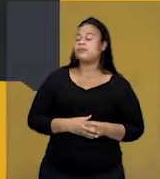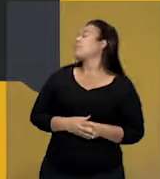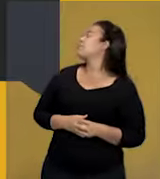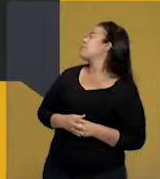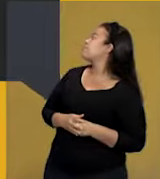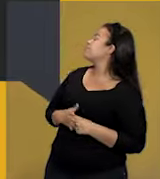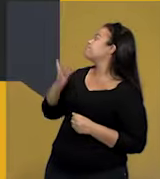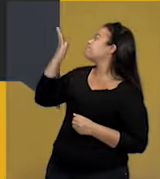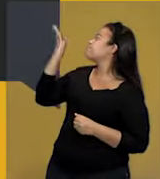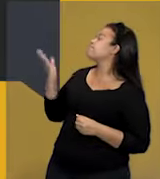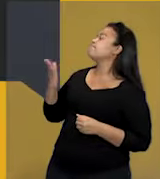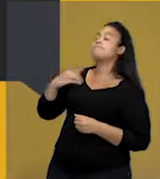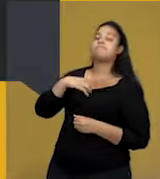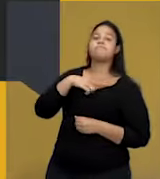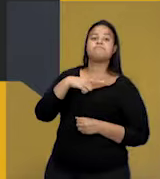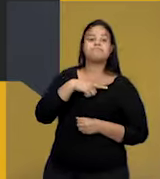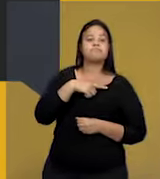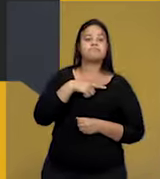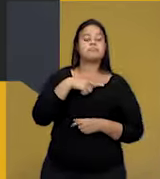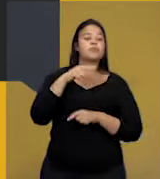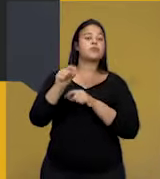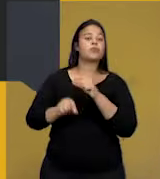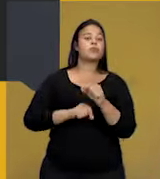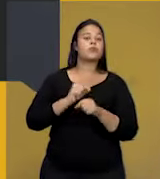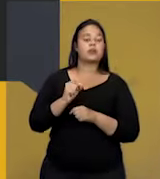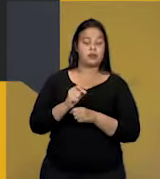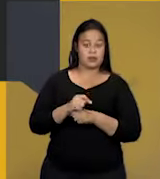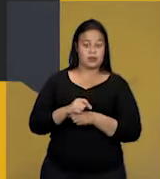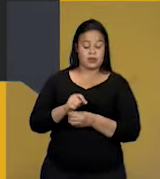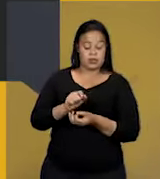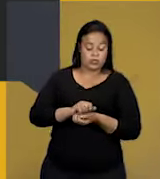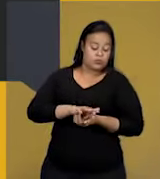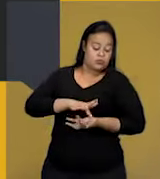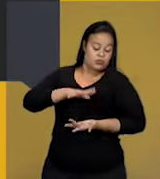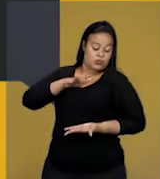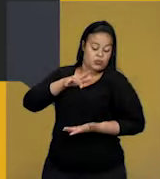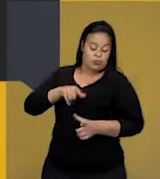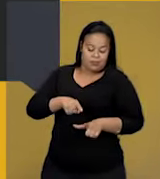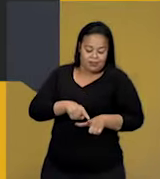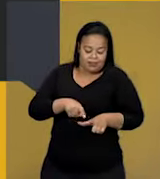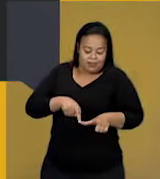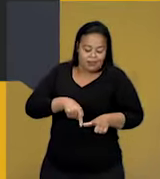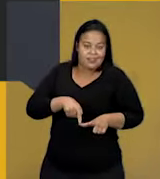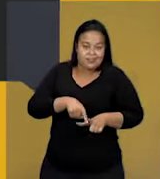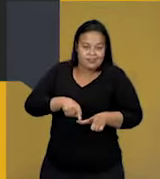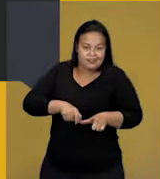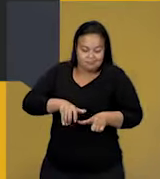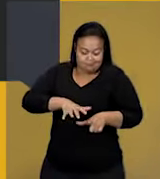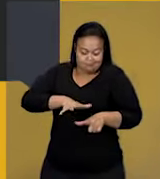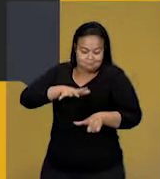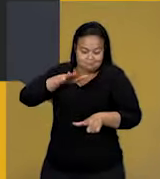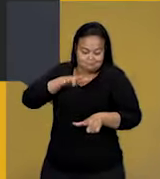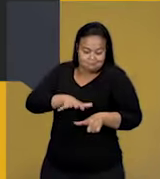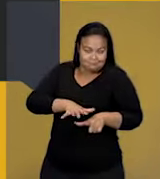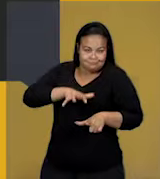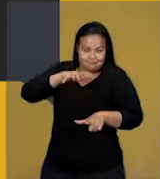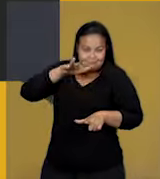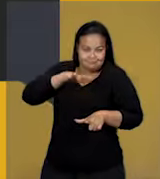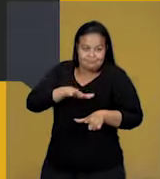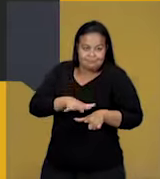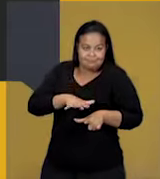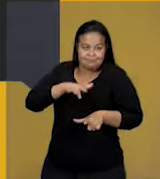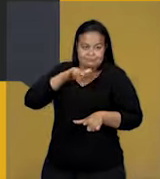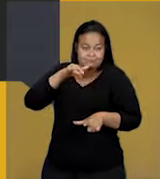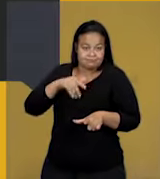nós temos a vara de gnomo que fazia uma sombra. Vou fazer ela aqui. Fazia uma